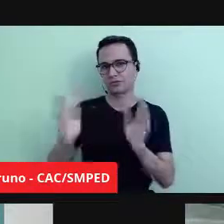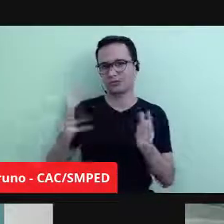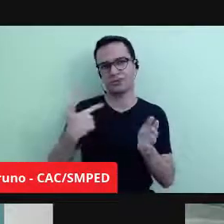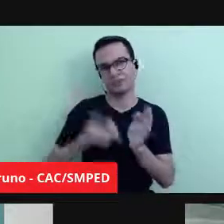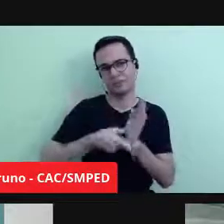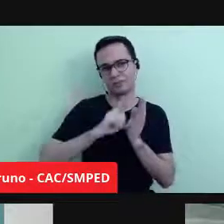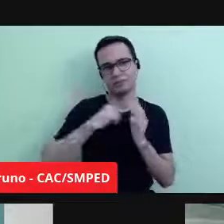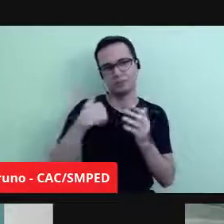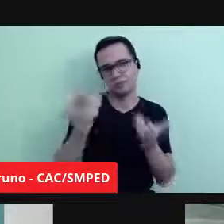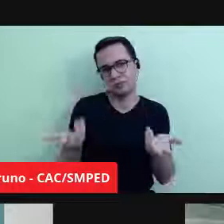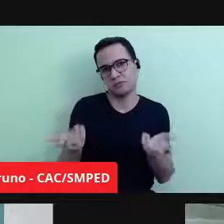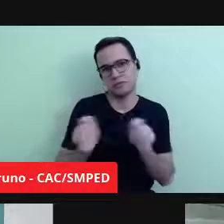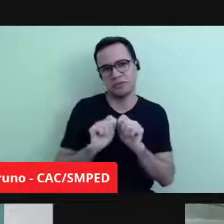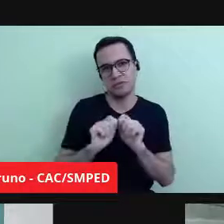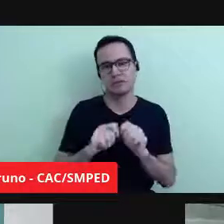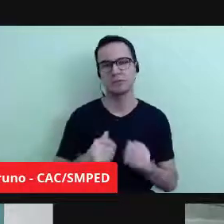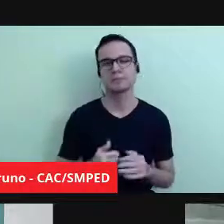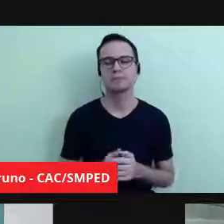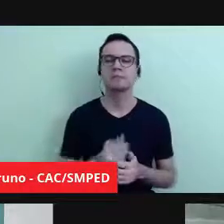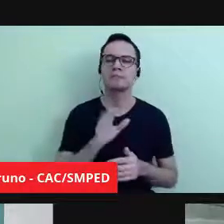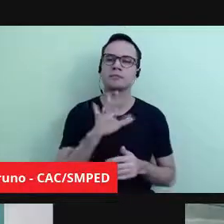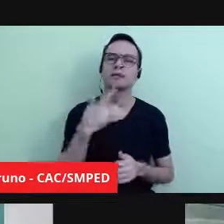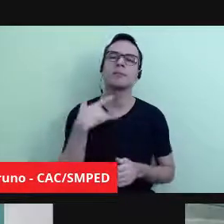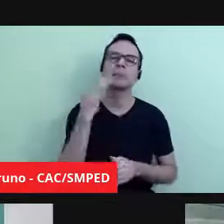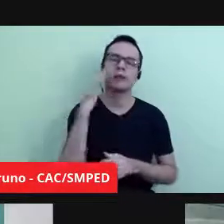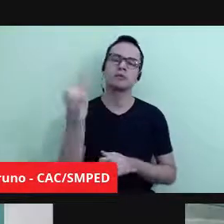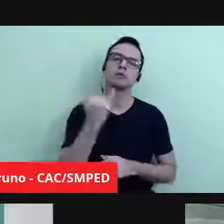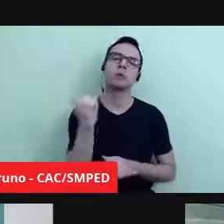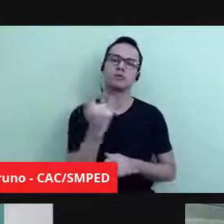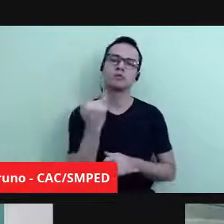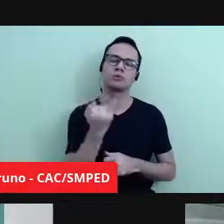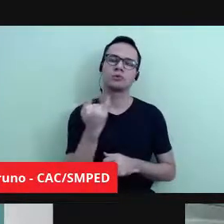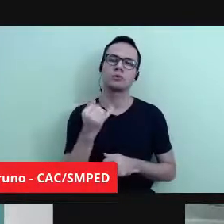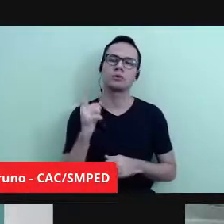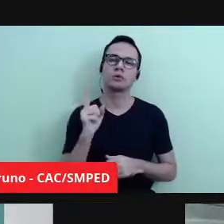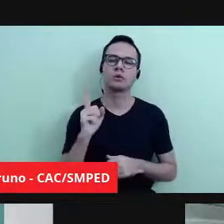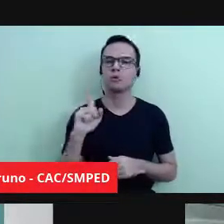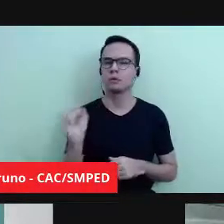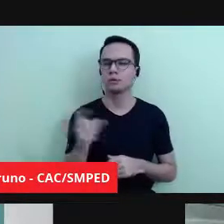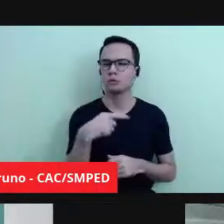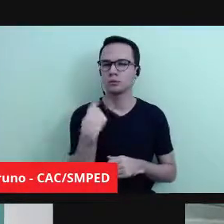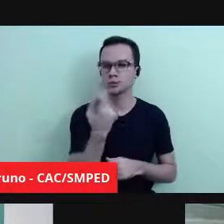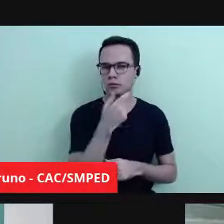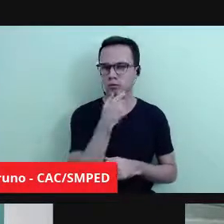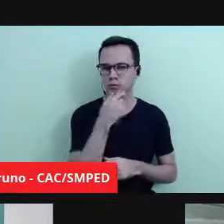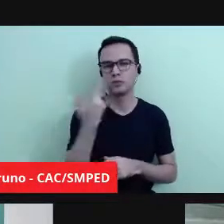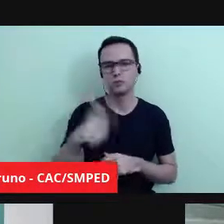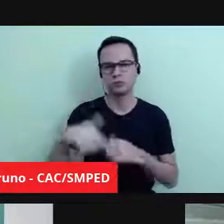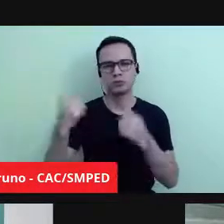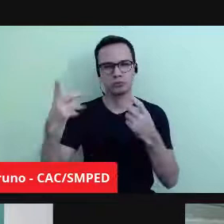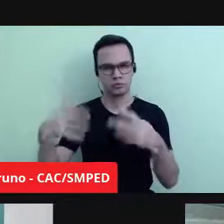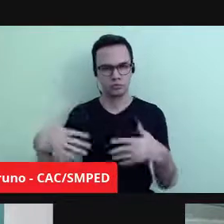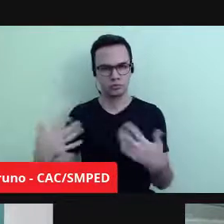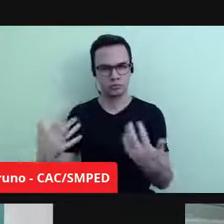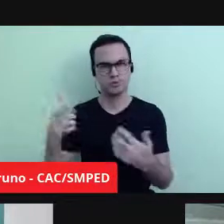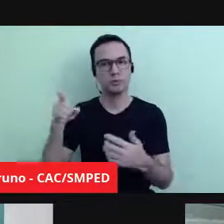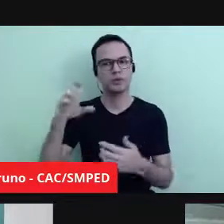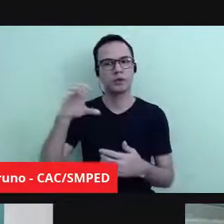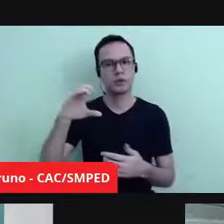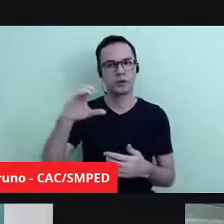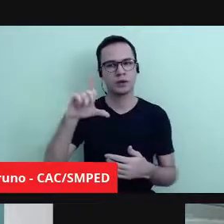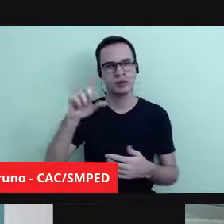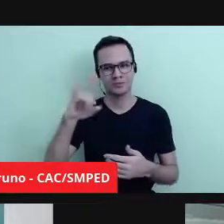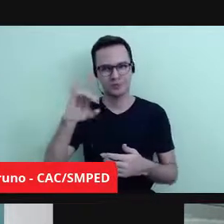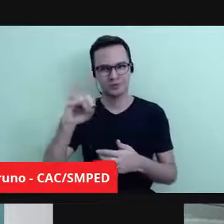que eu fizesse. Mas eu acho que é muito importante a gente repetir aqui, que foi o que o Cláudio falou